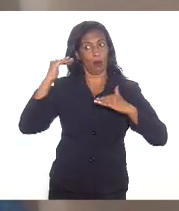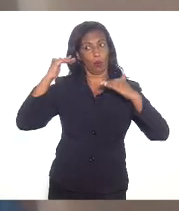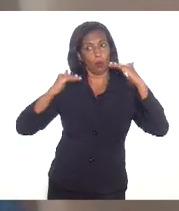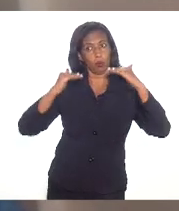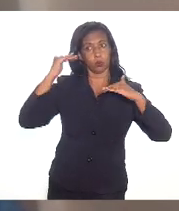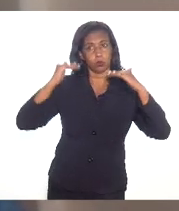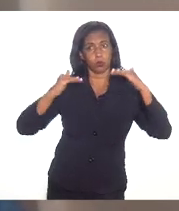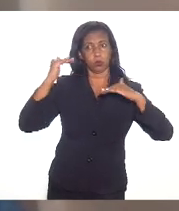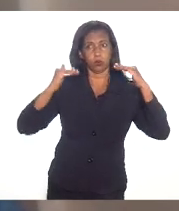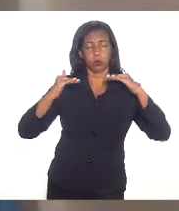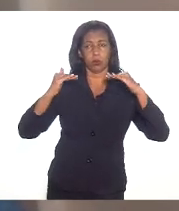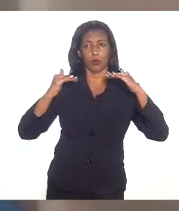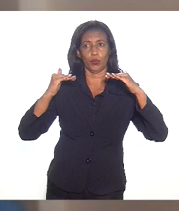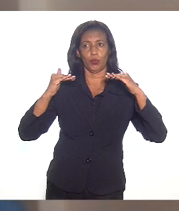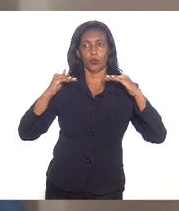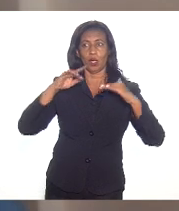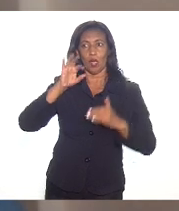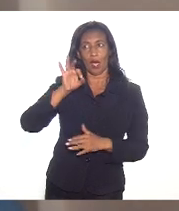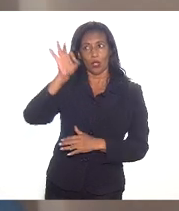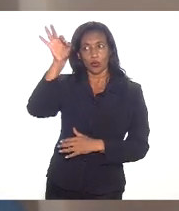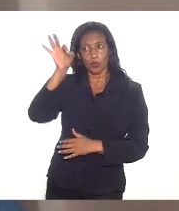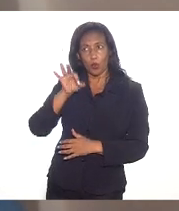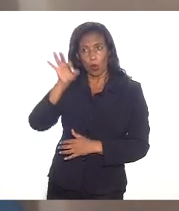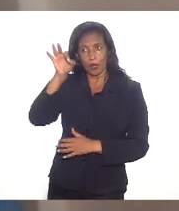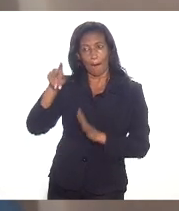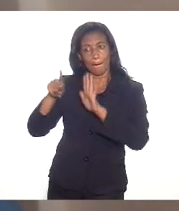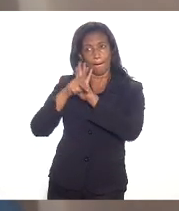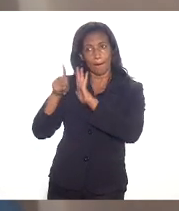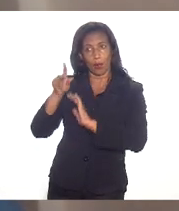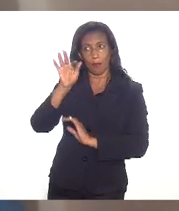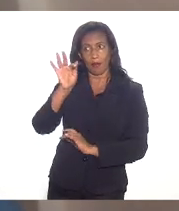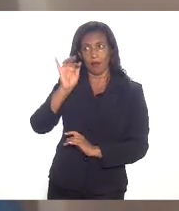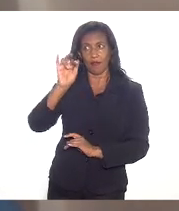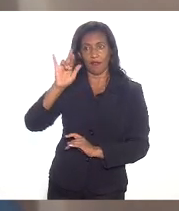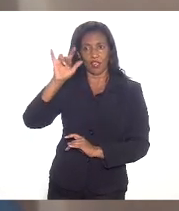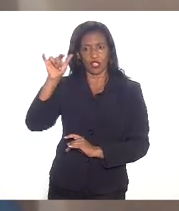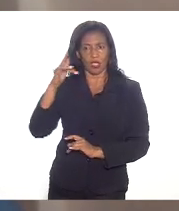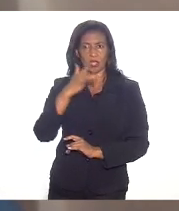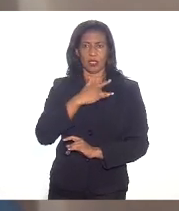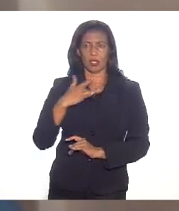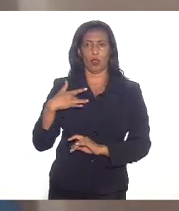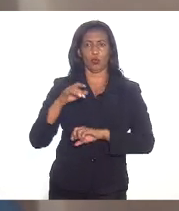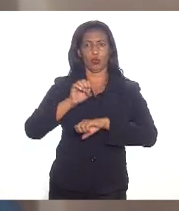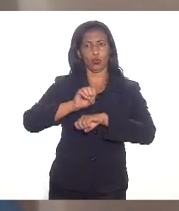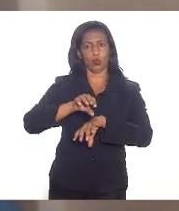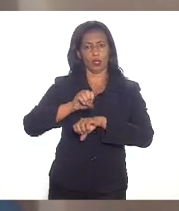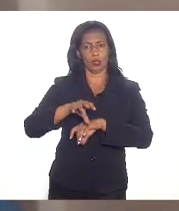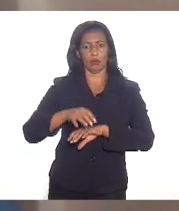com os índices da própria Firjan de saúde e educação. Pode, por favor.